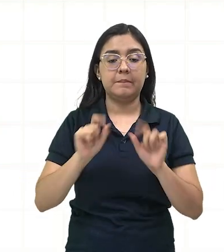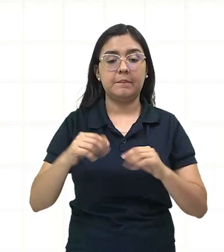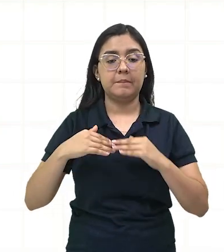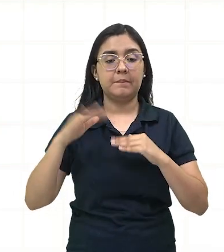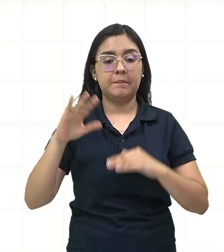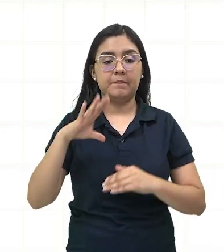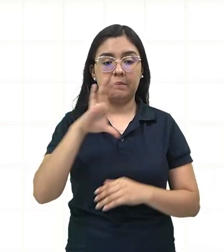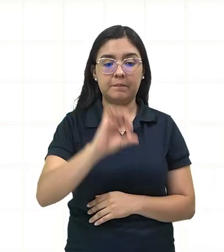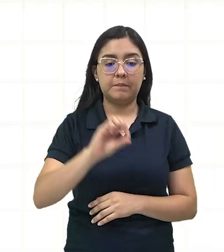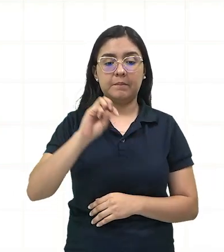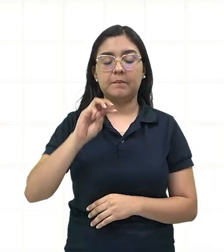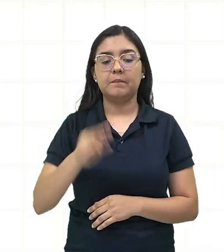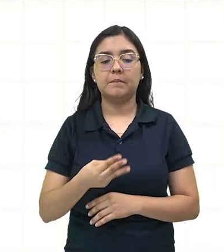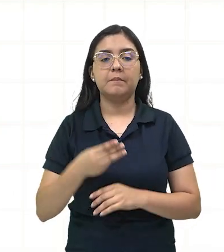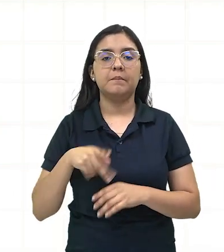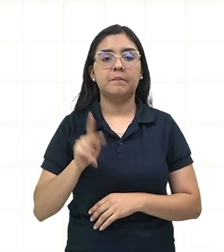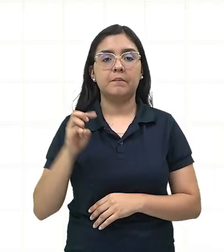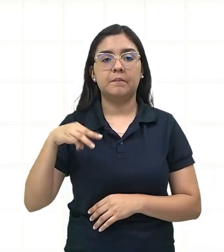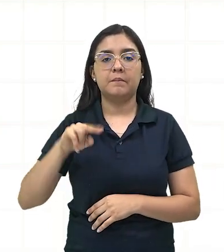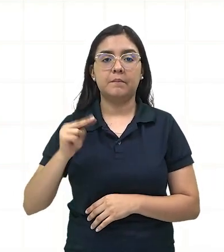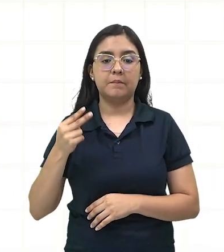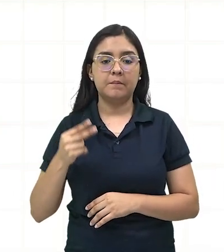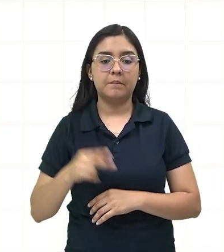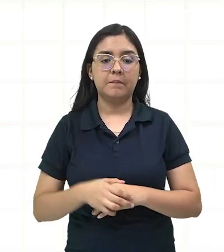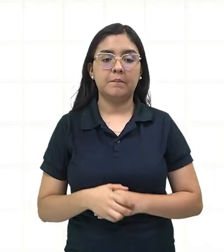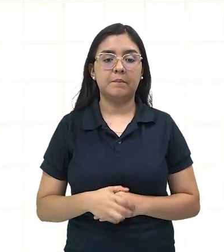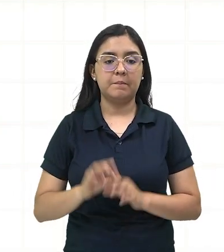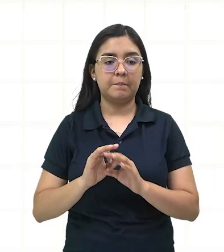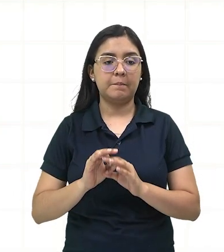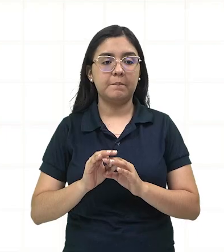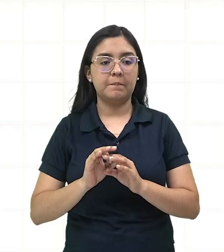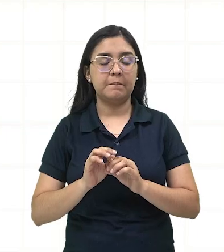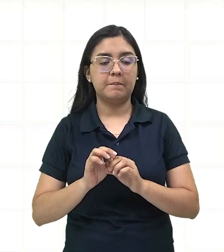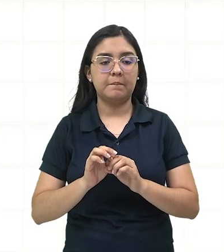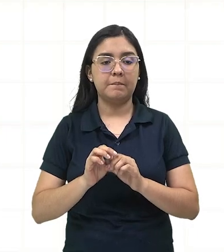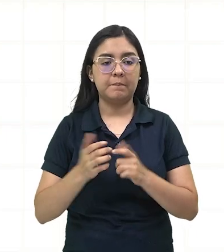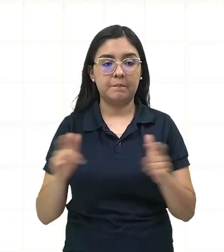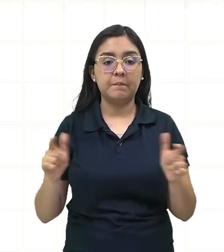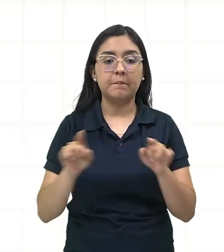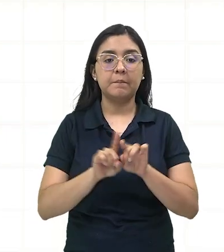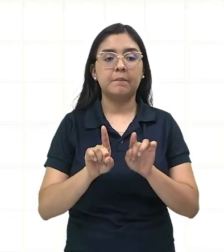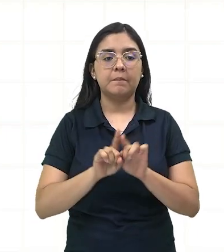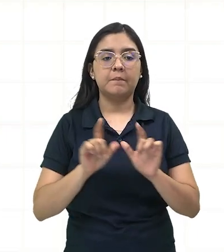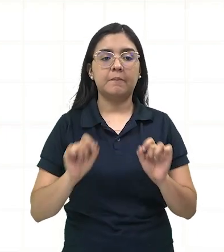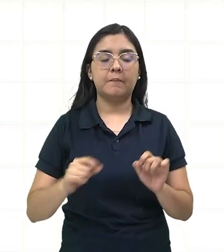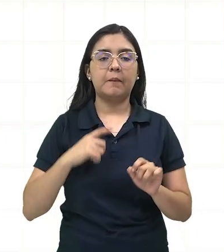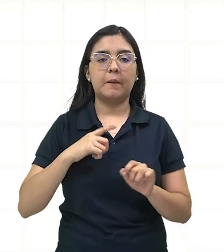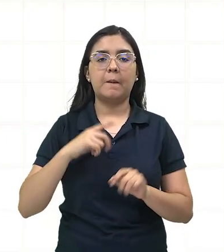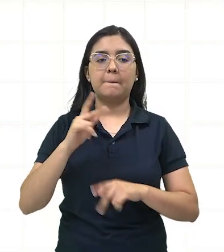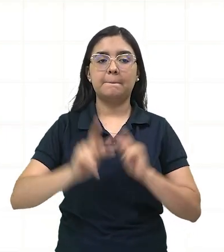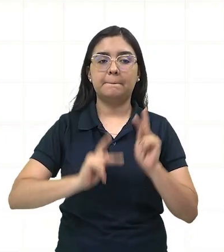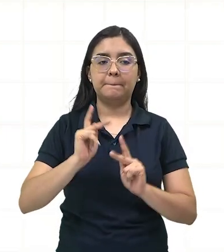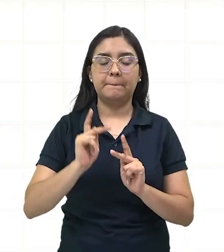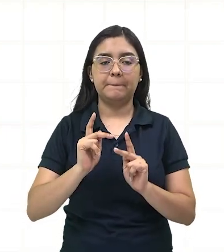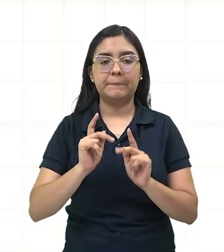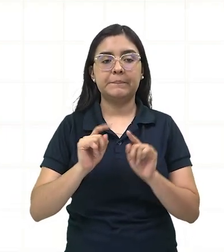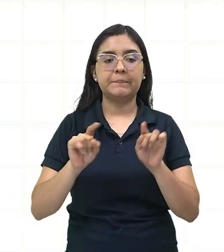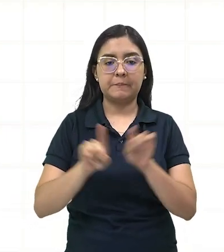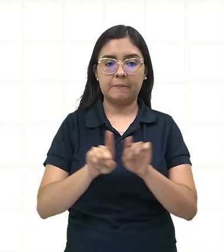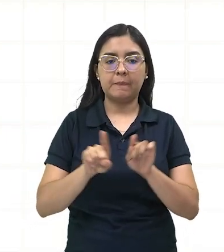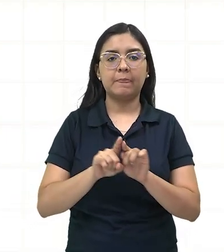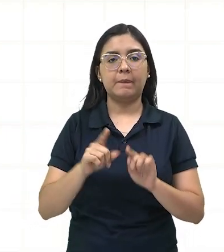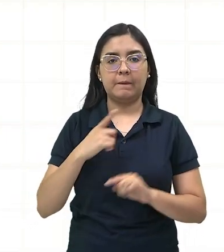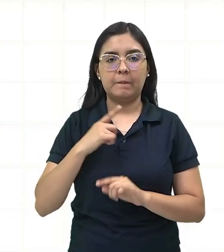de 9 milhões de quilômetros quadrados de extensão. Também é um dos países mais populosos,